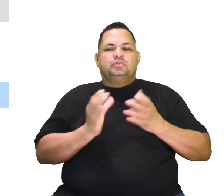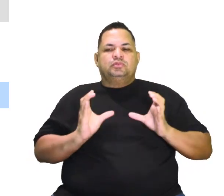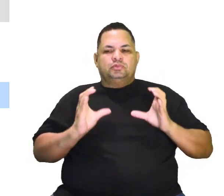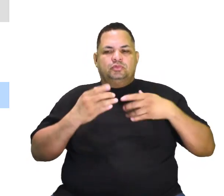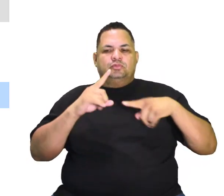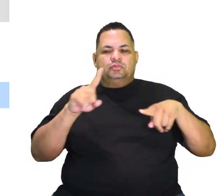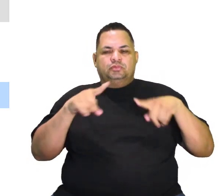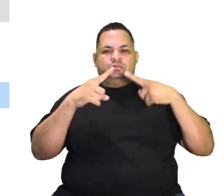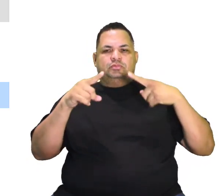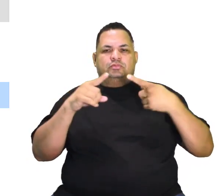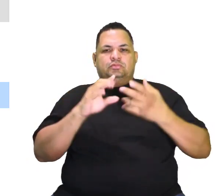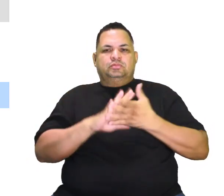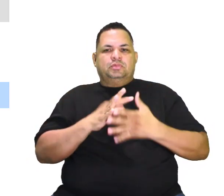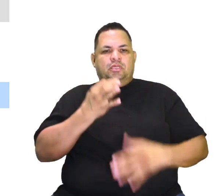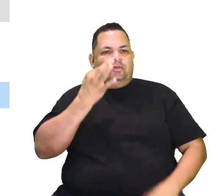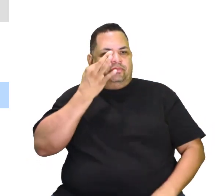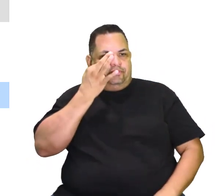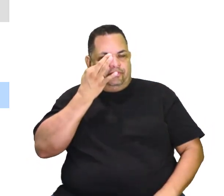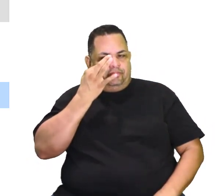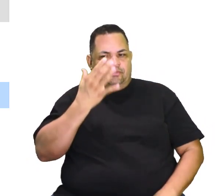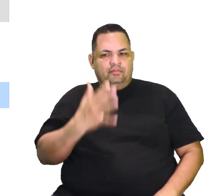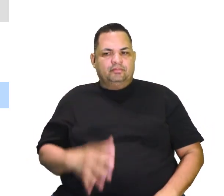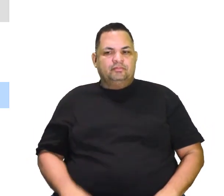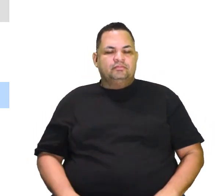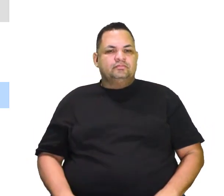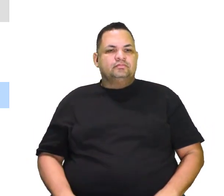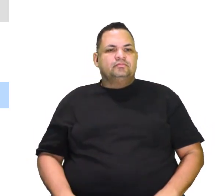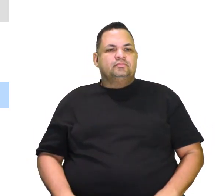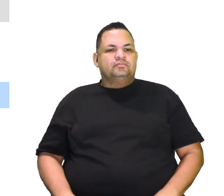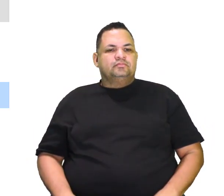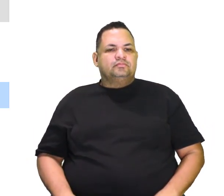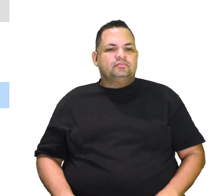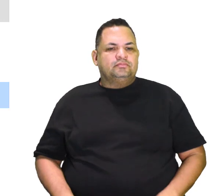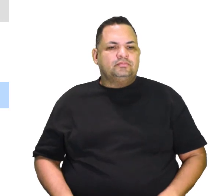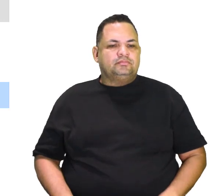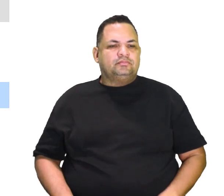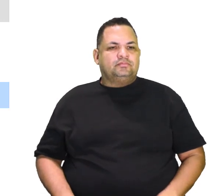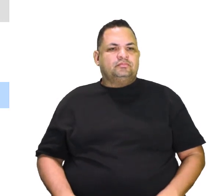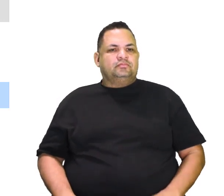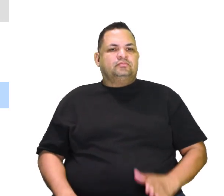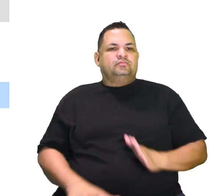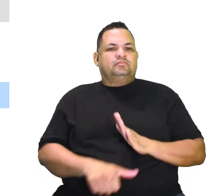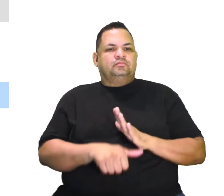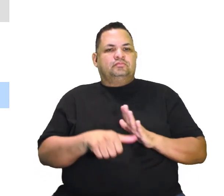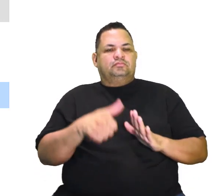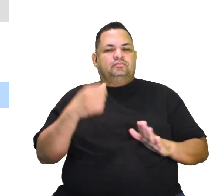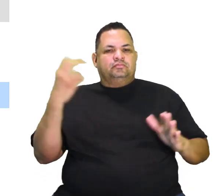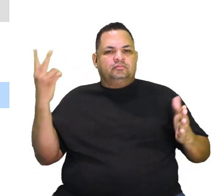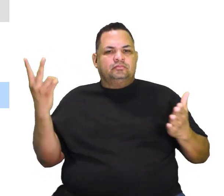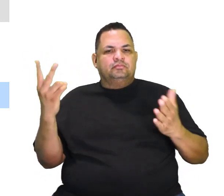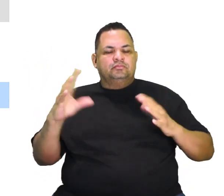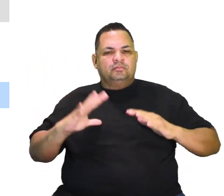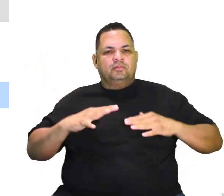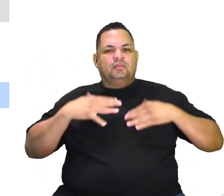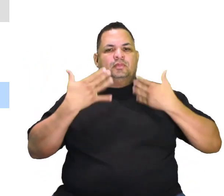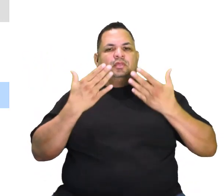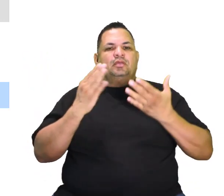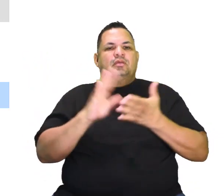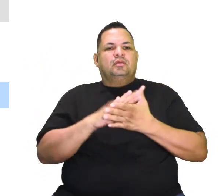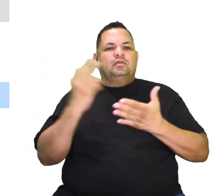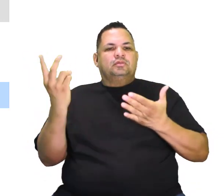ao vivo. Isso mesmo, estudante. Então, a primeira edição ocorreu